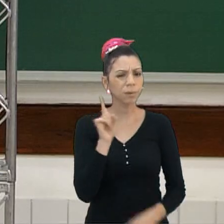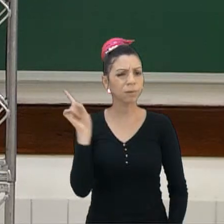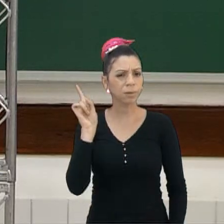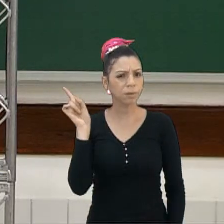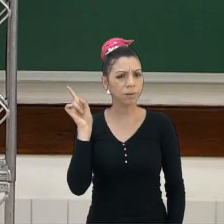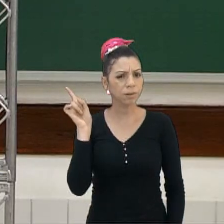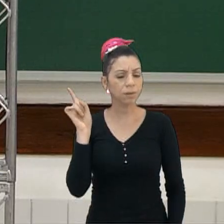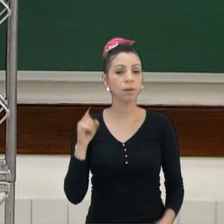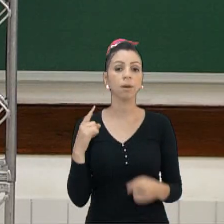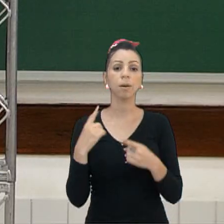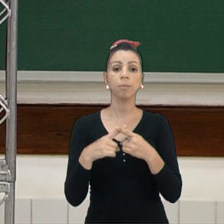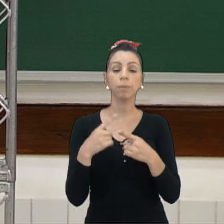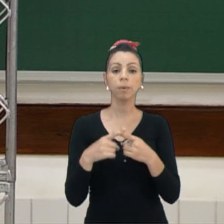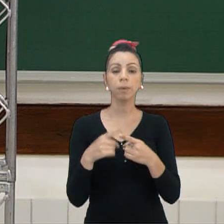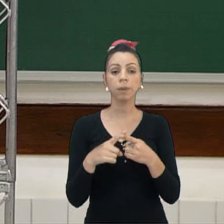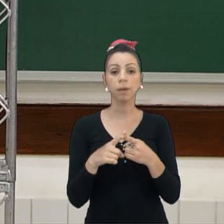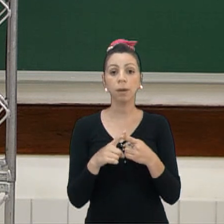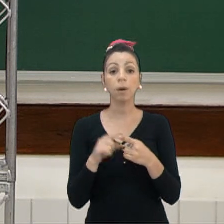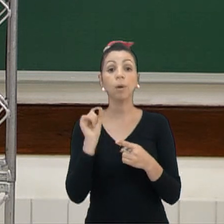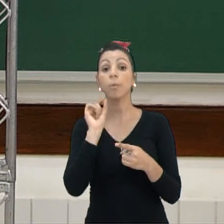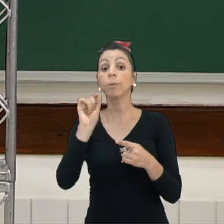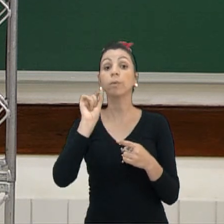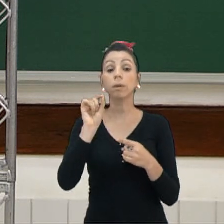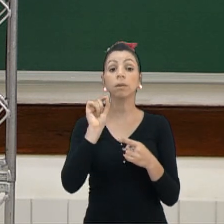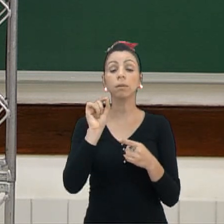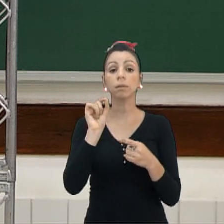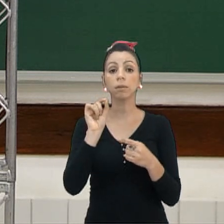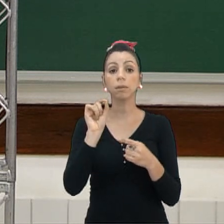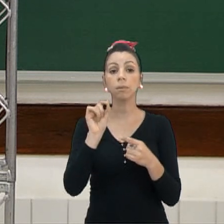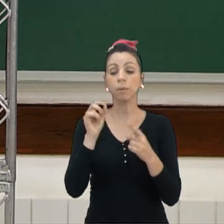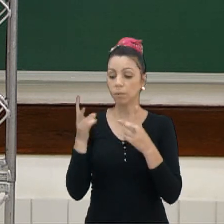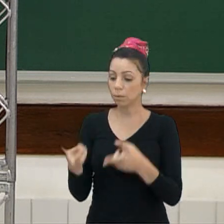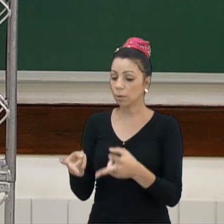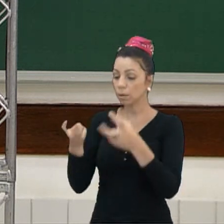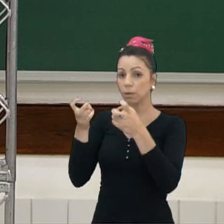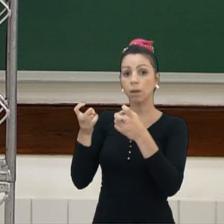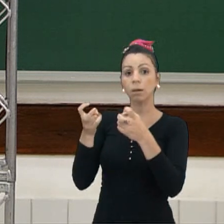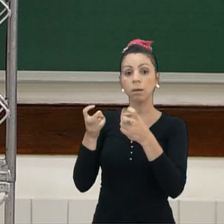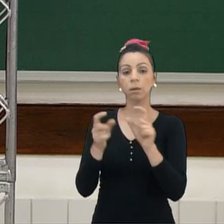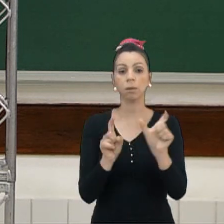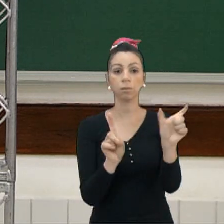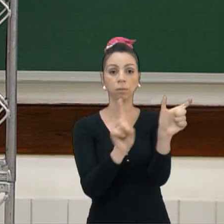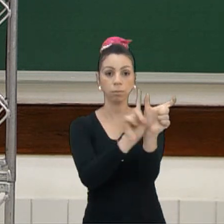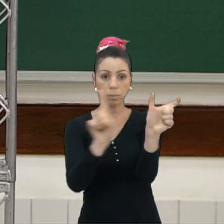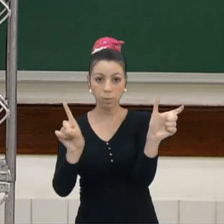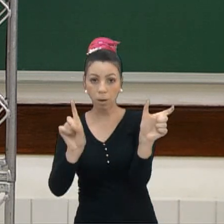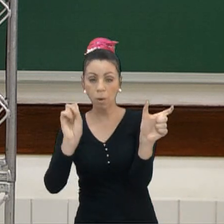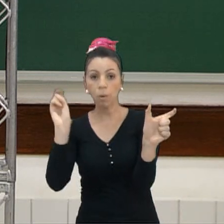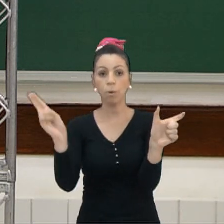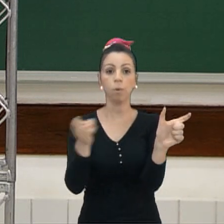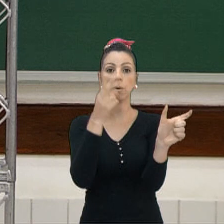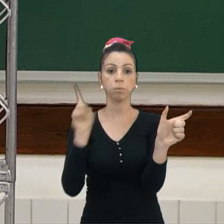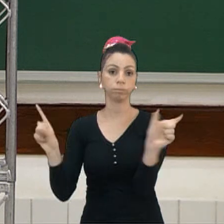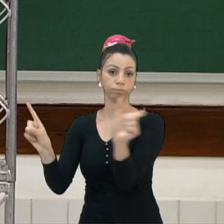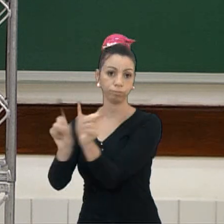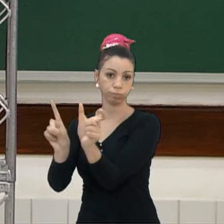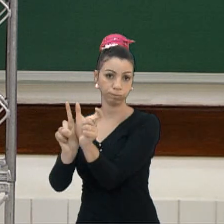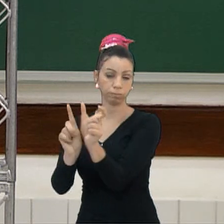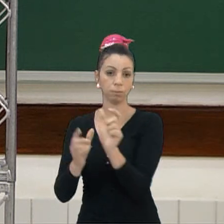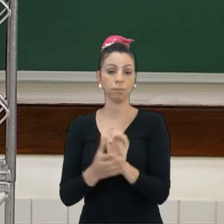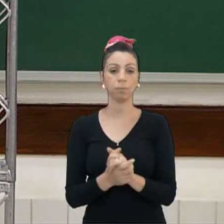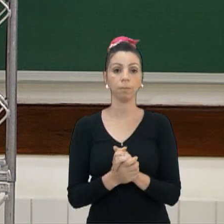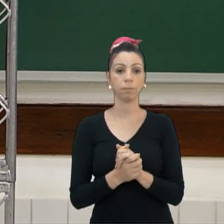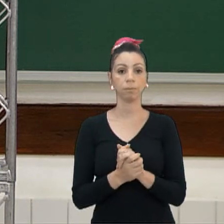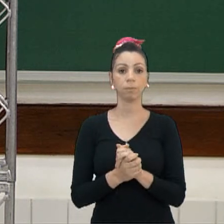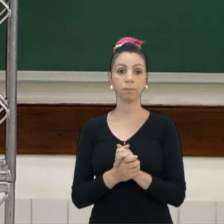É importante nós sabermos a quem se refere para nós percebermos se está no plural ou se está no singular. Para que a gente,